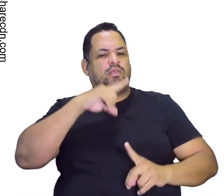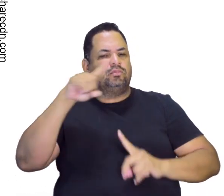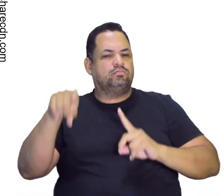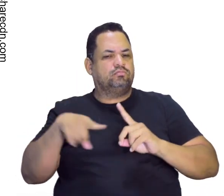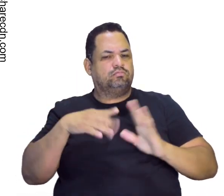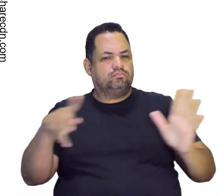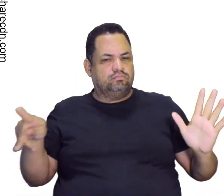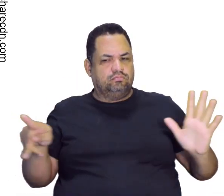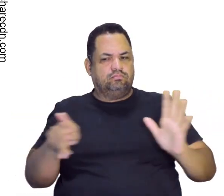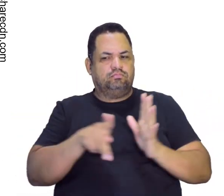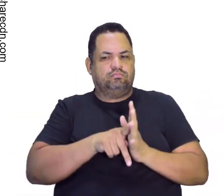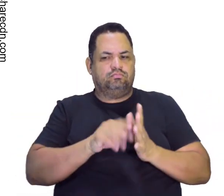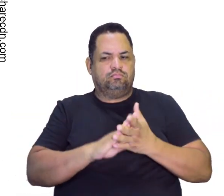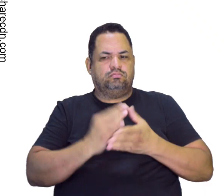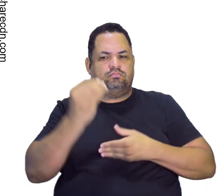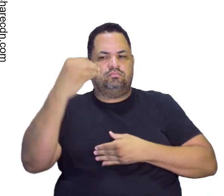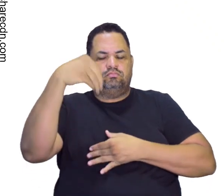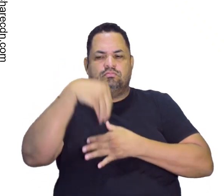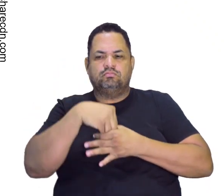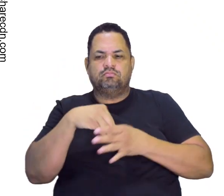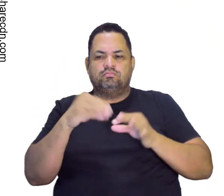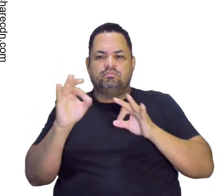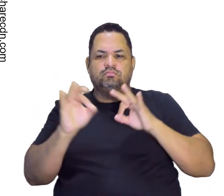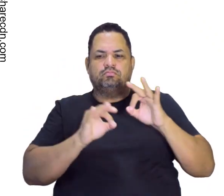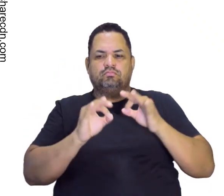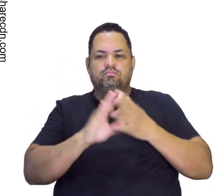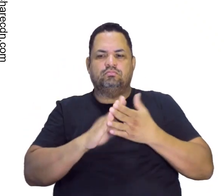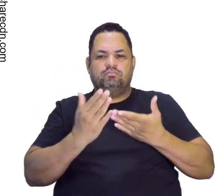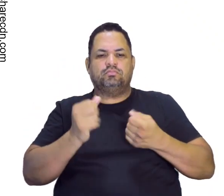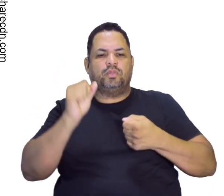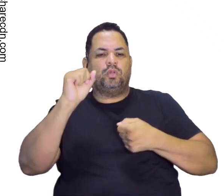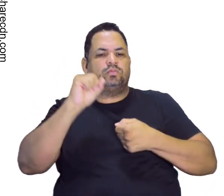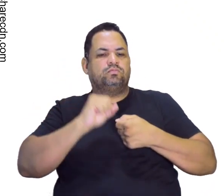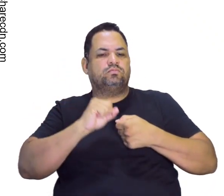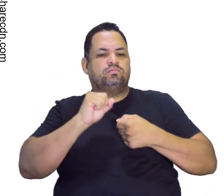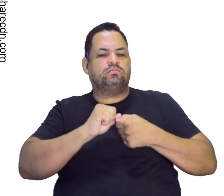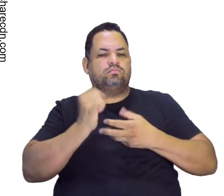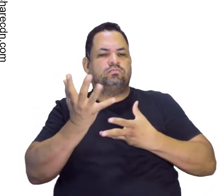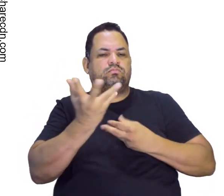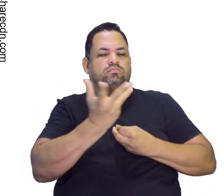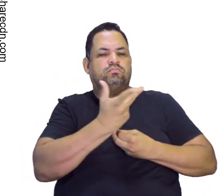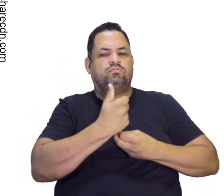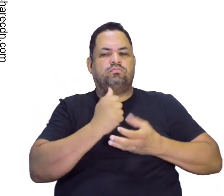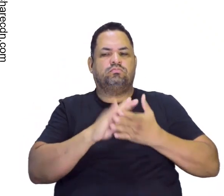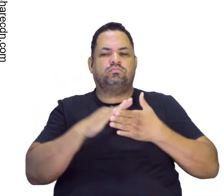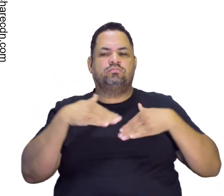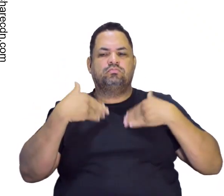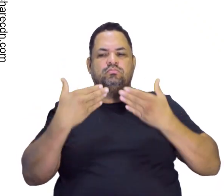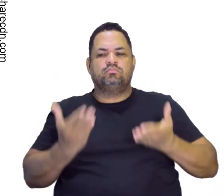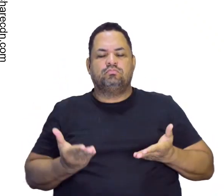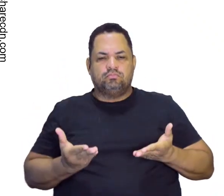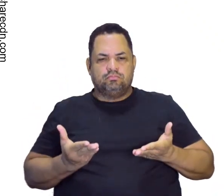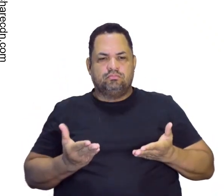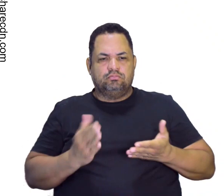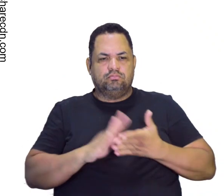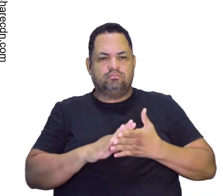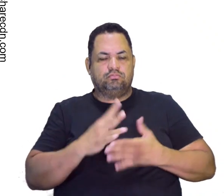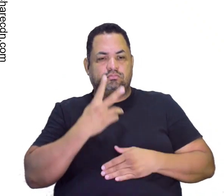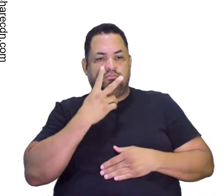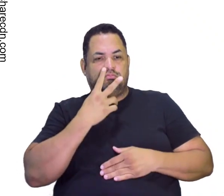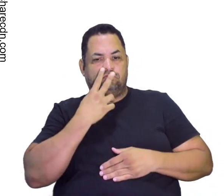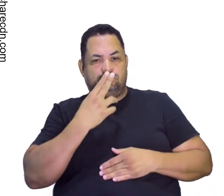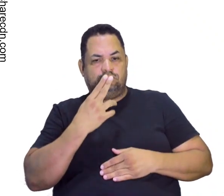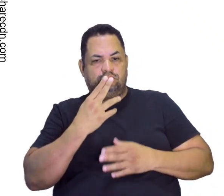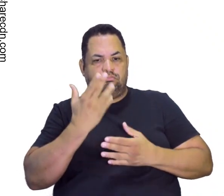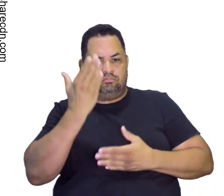né fazem parte da atitude artística quanto à aparência da Anita no